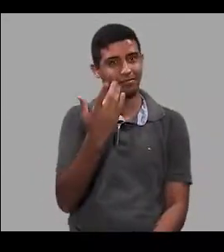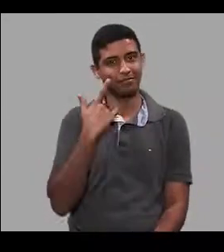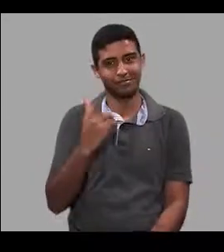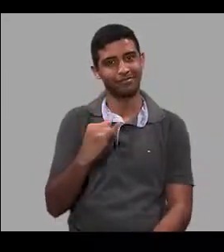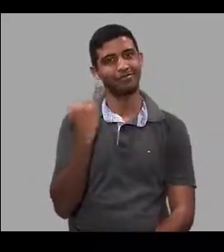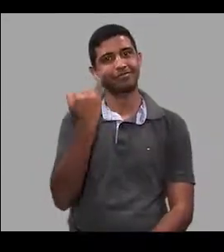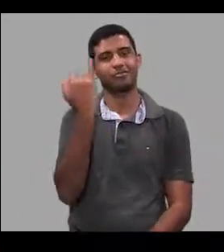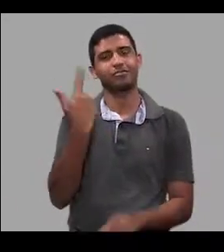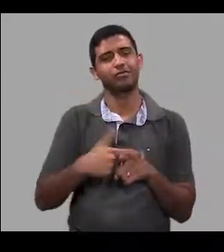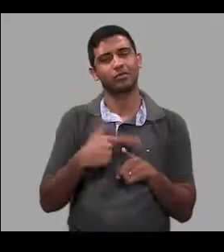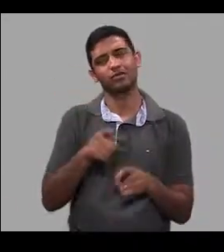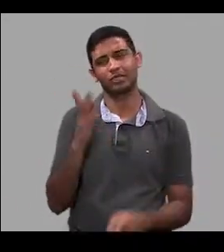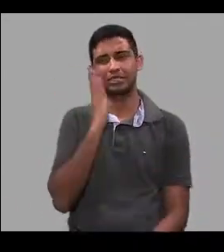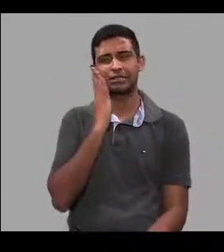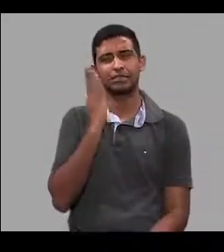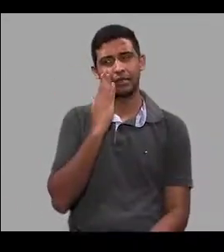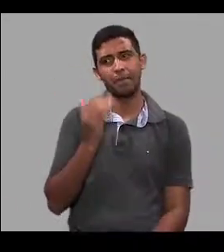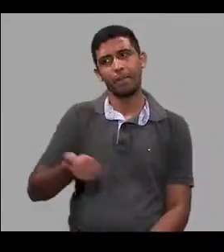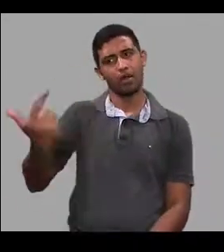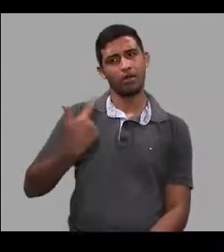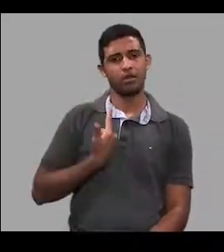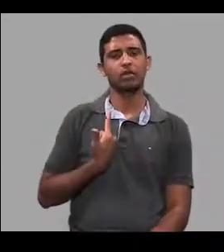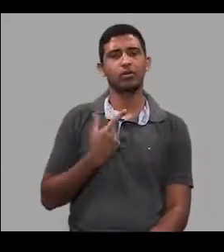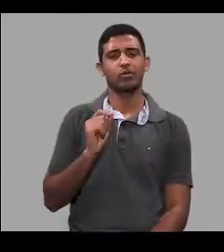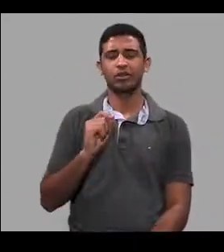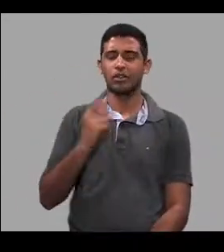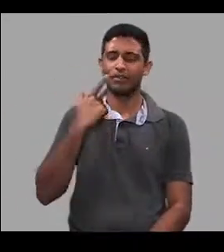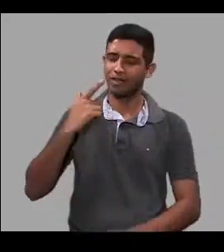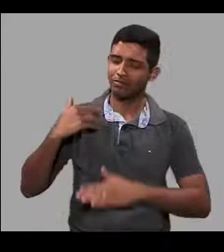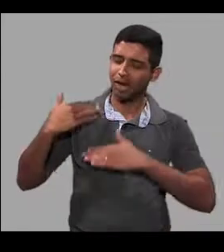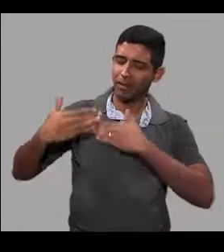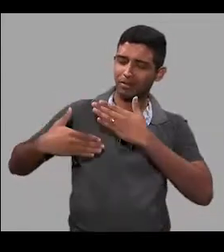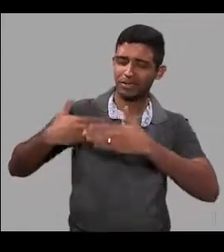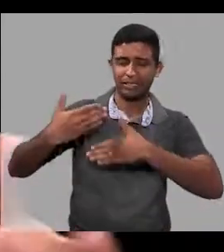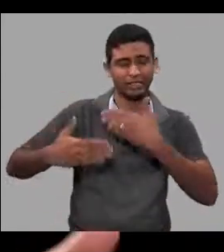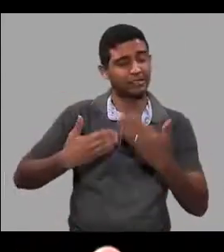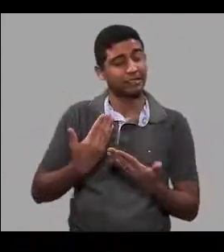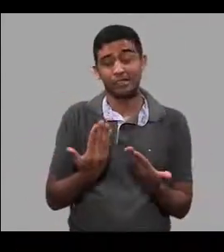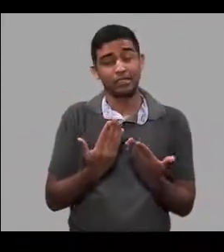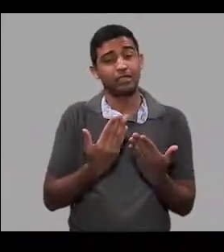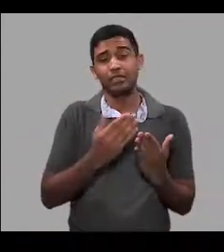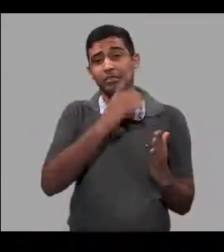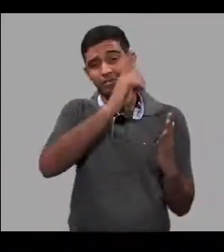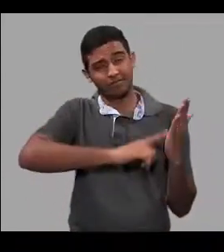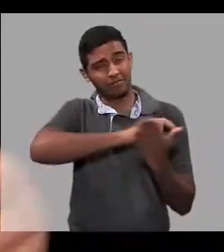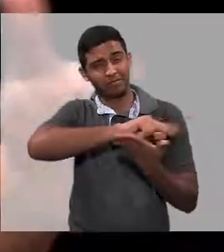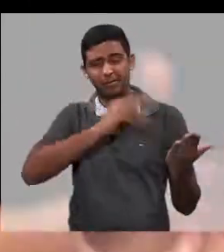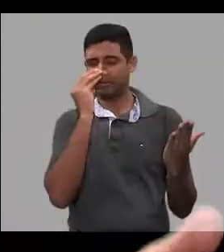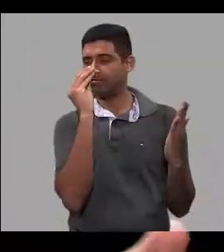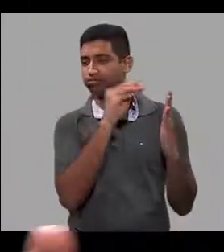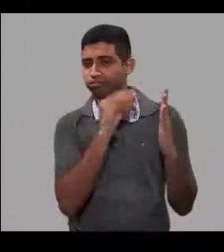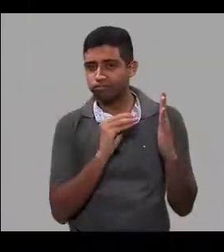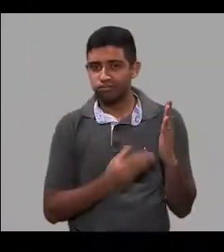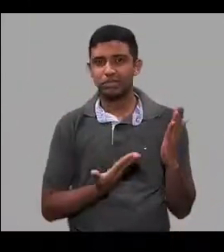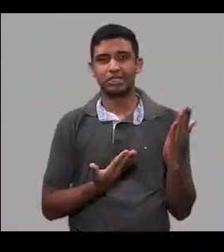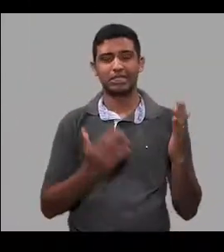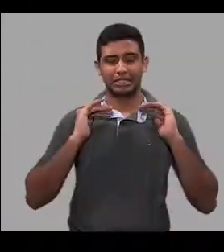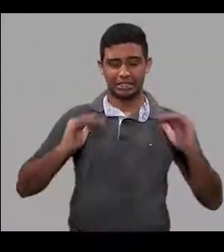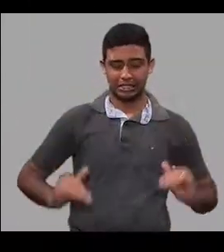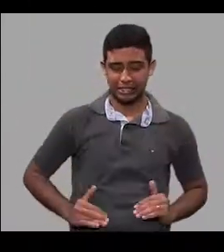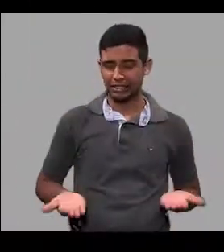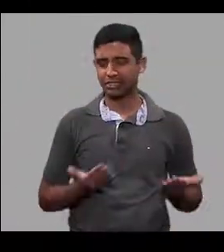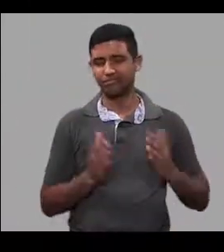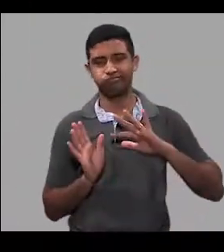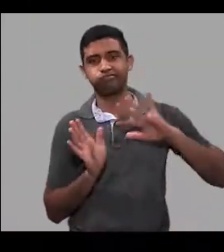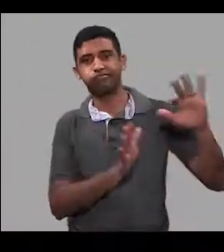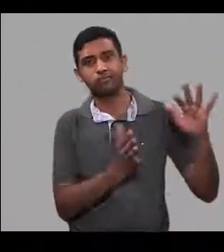importante, porque você sabe melhor do que eu que é uma trajetória de muita negação de direitos, de muita restrição à cidadania do